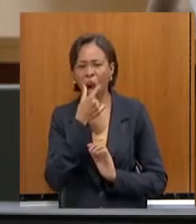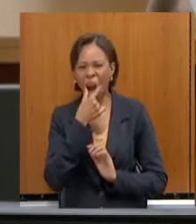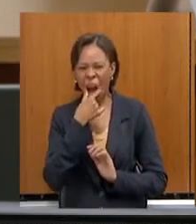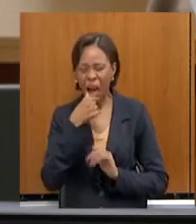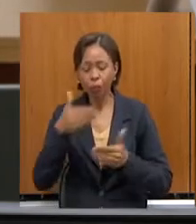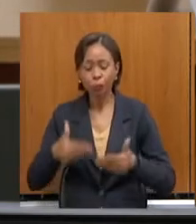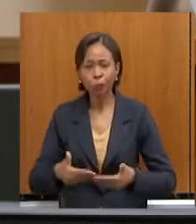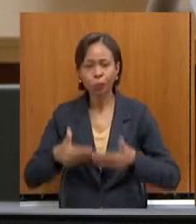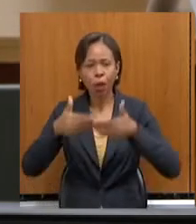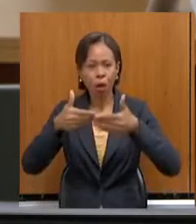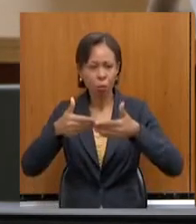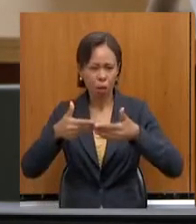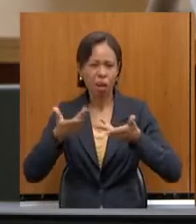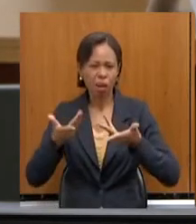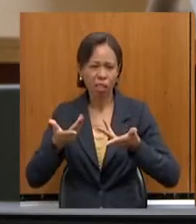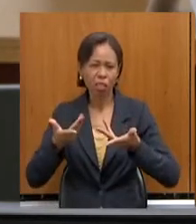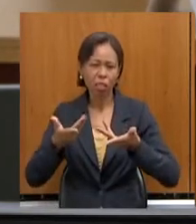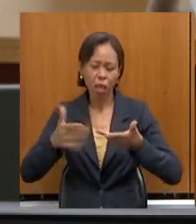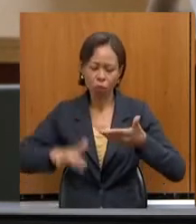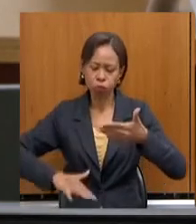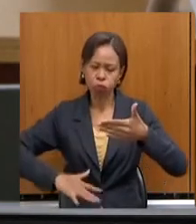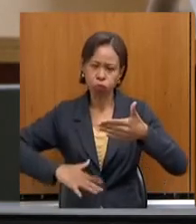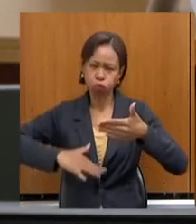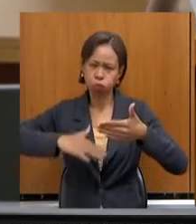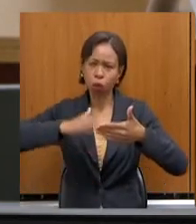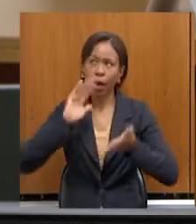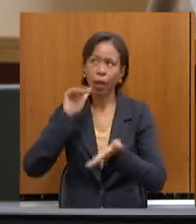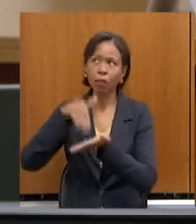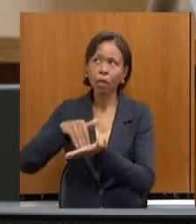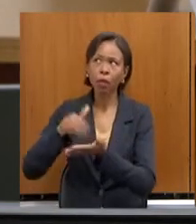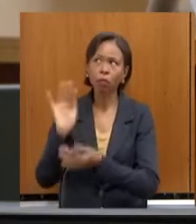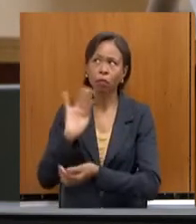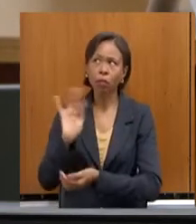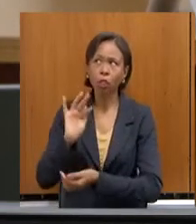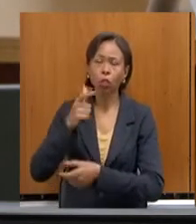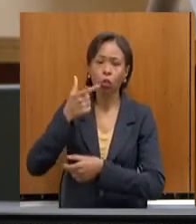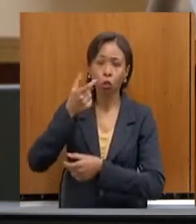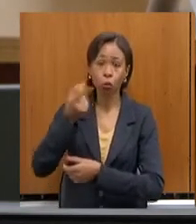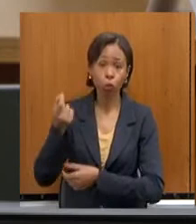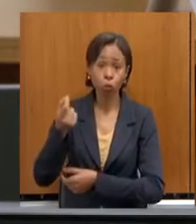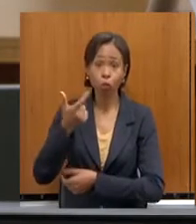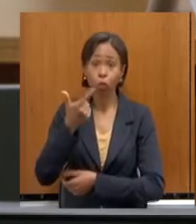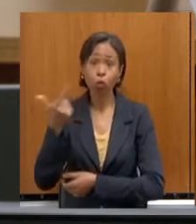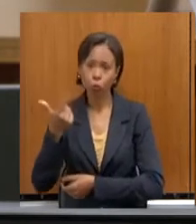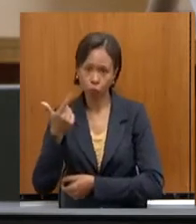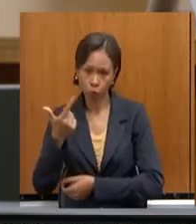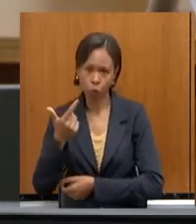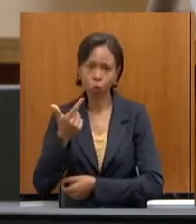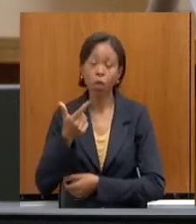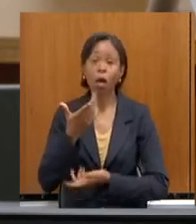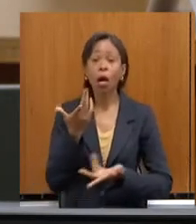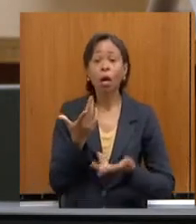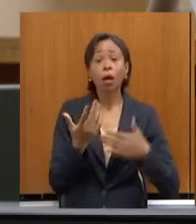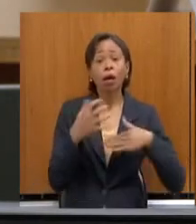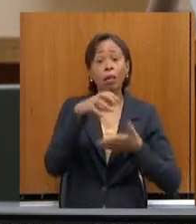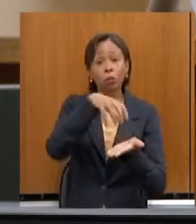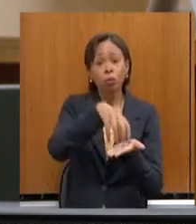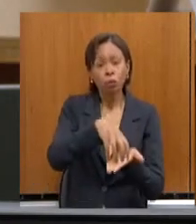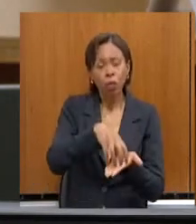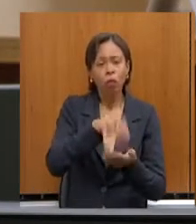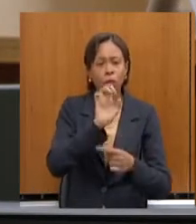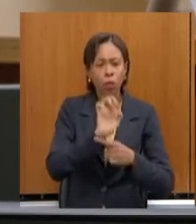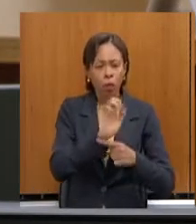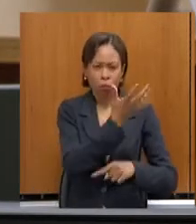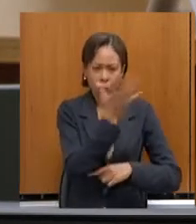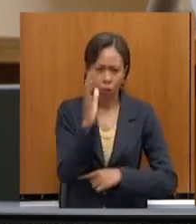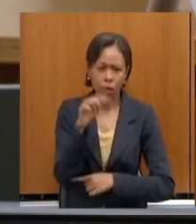pelo método de montante até Fevereiro de 2022 a fundação Estadual do meio ambiente tem feito uma